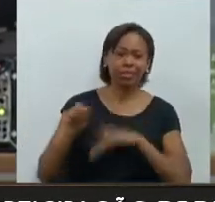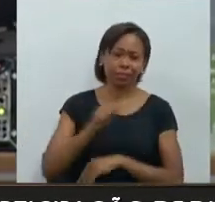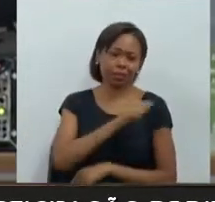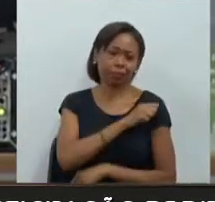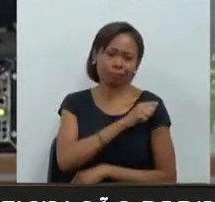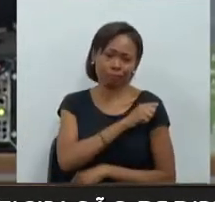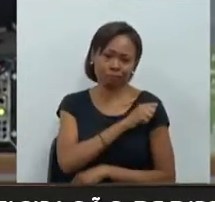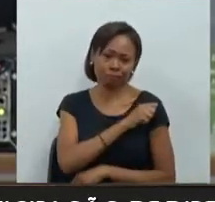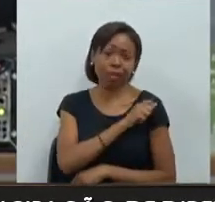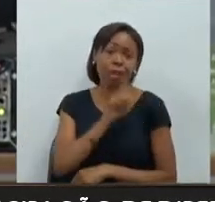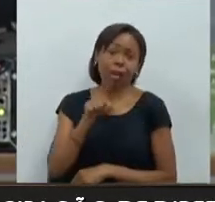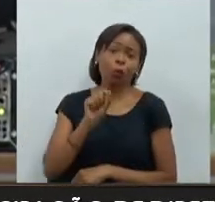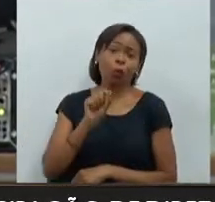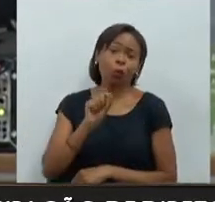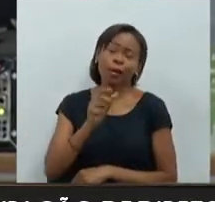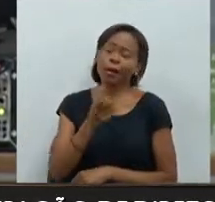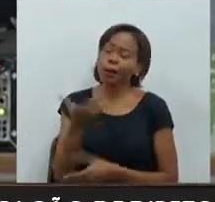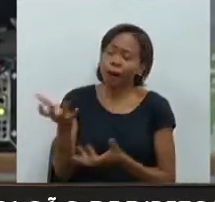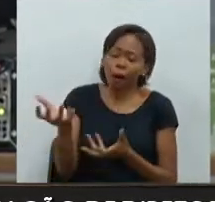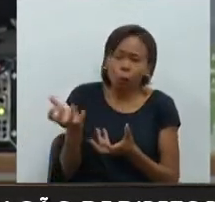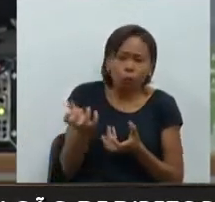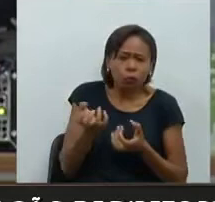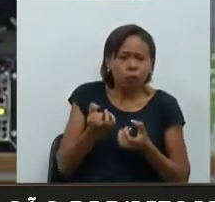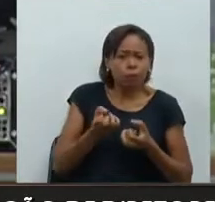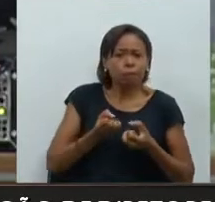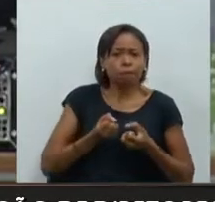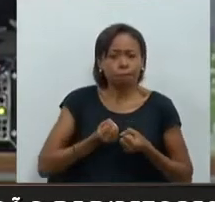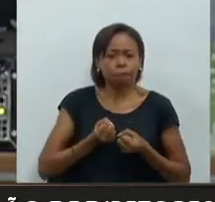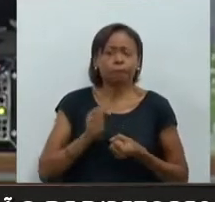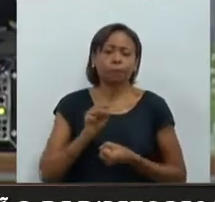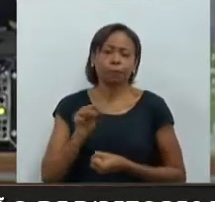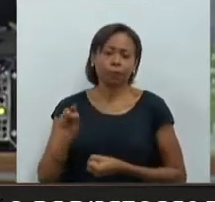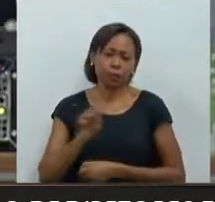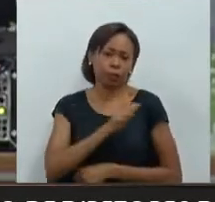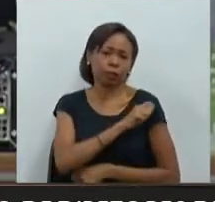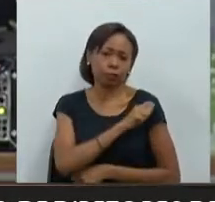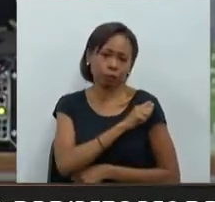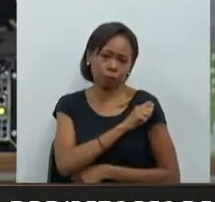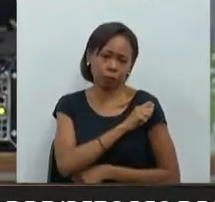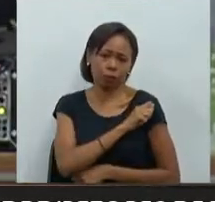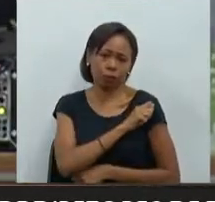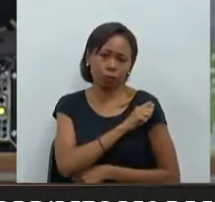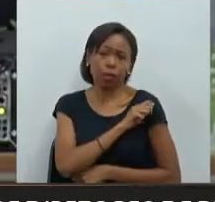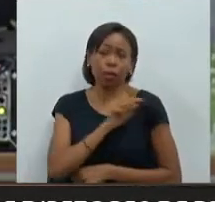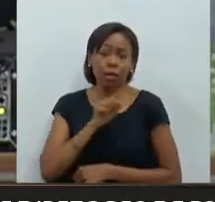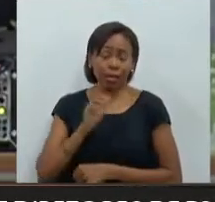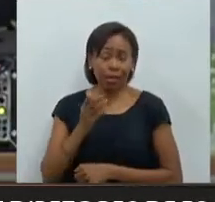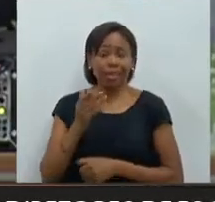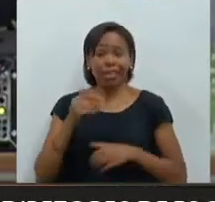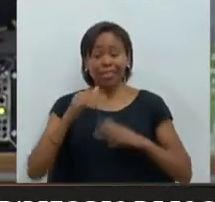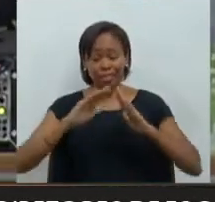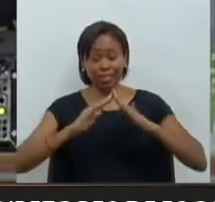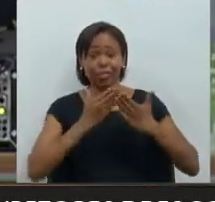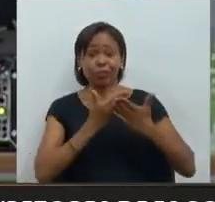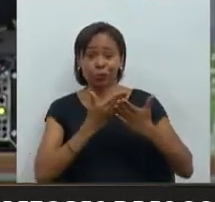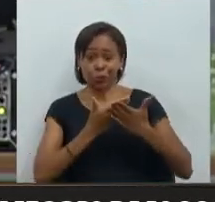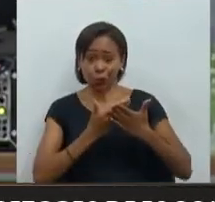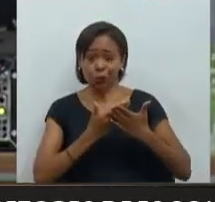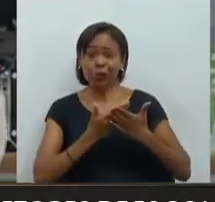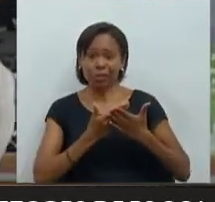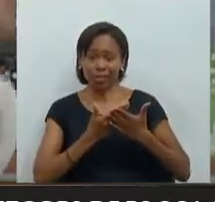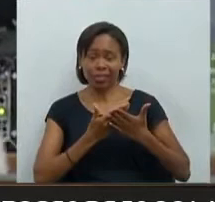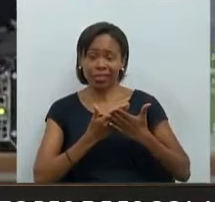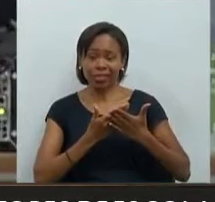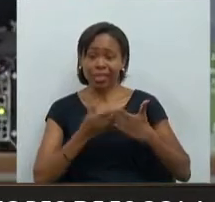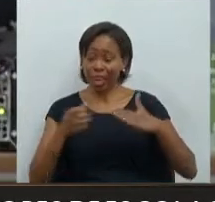o acolhimento que a gente tem com eles, que quando a gente recebe esses alunos nas nossas escolas, as